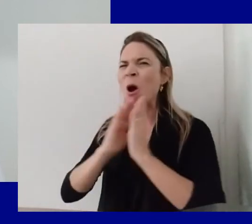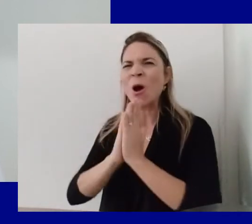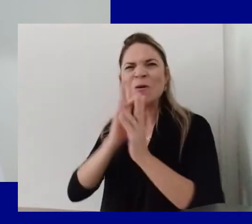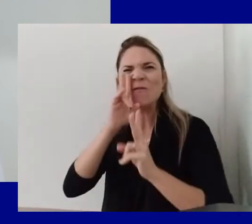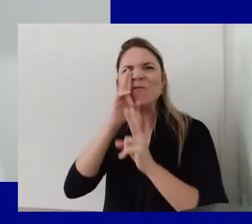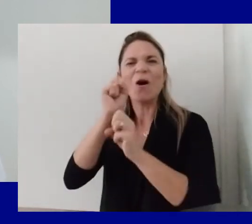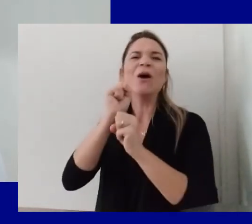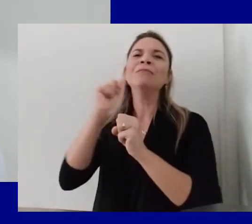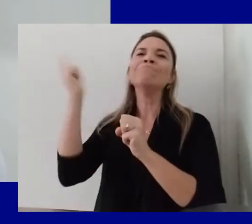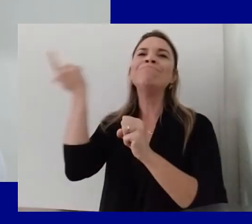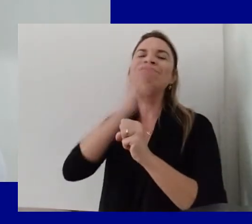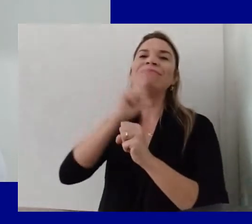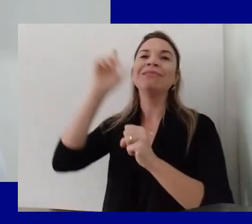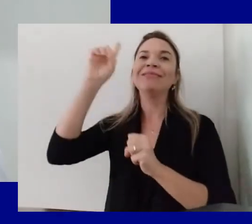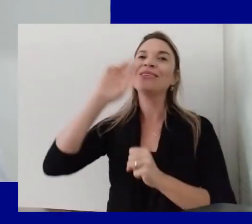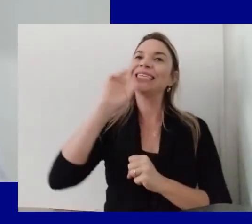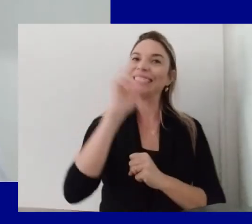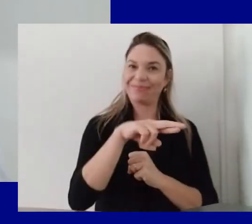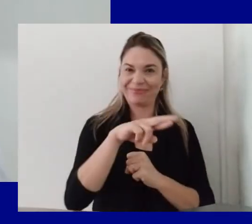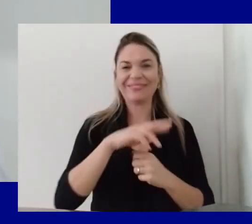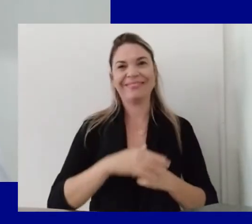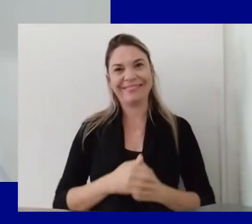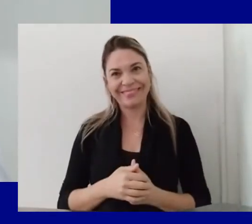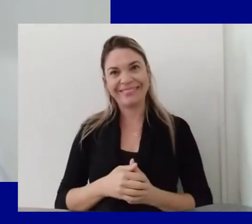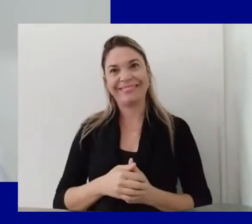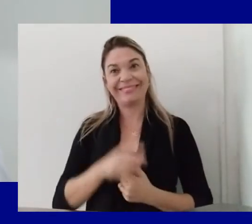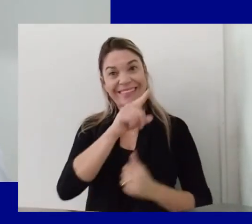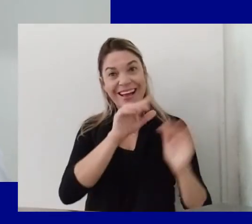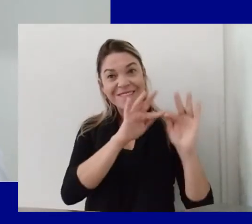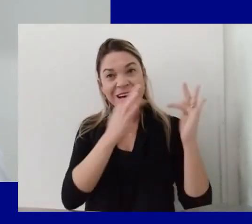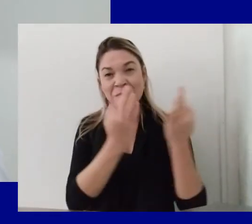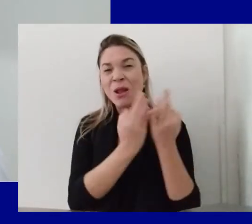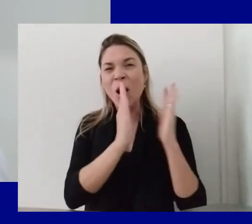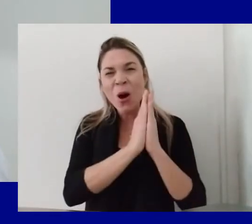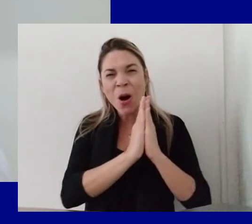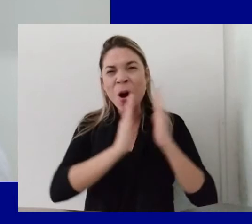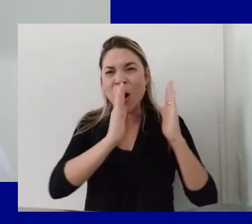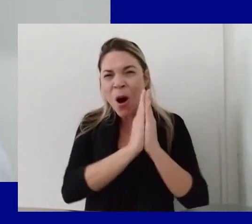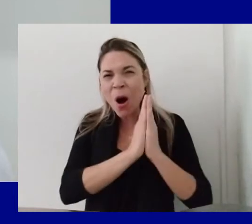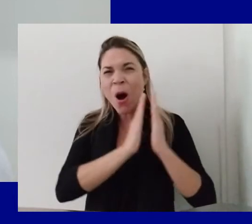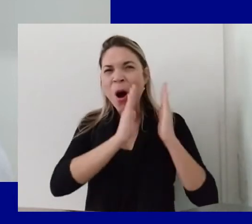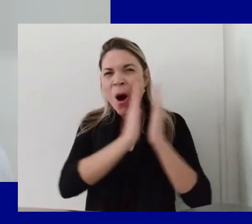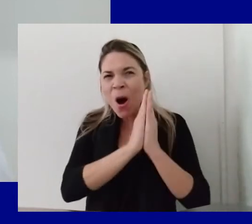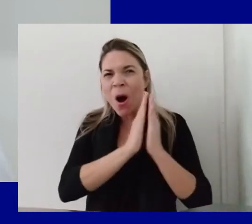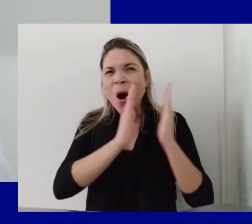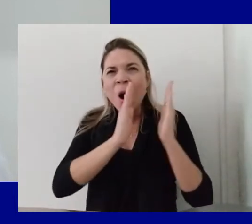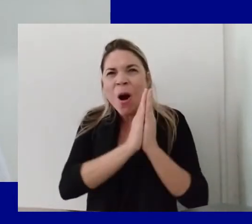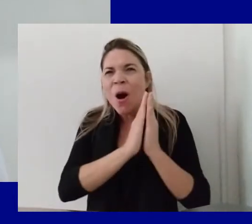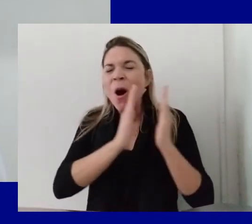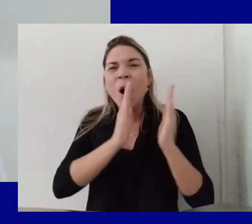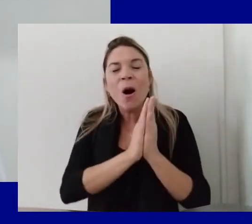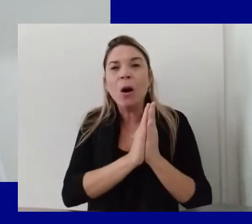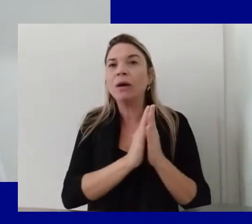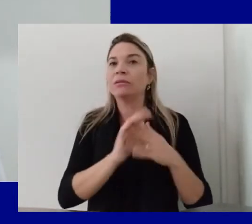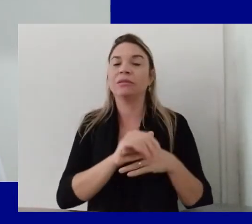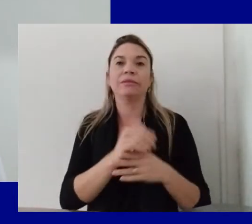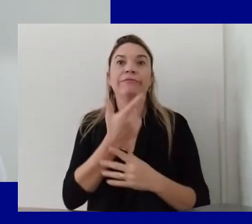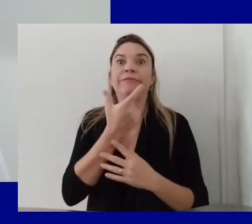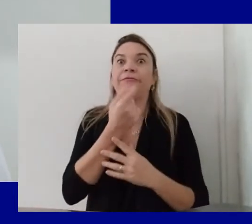momento. Mas veja, essa família perseverou em oração durante 2